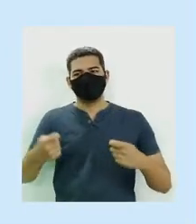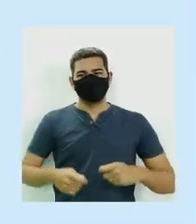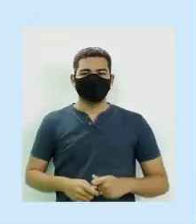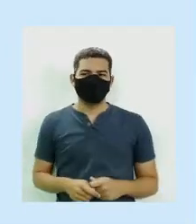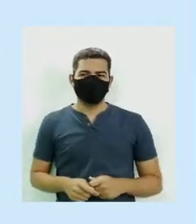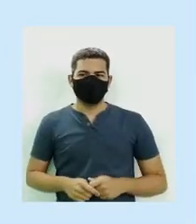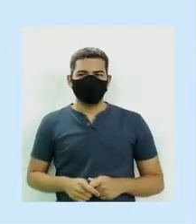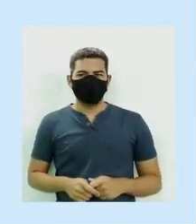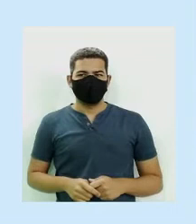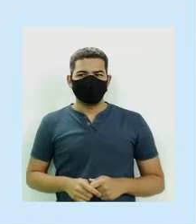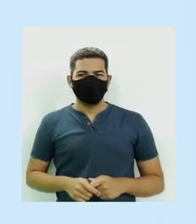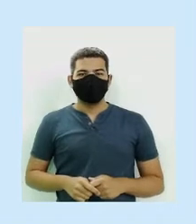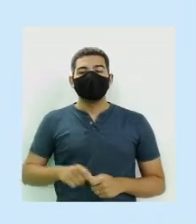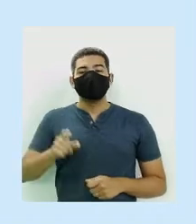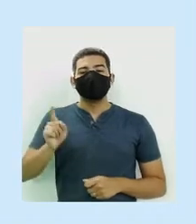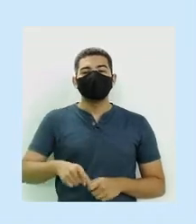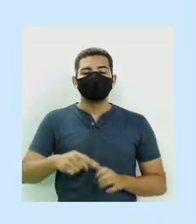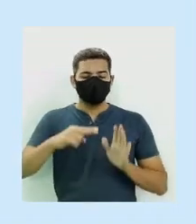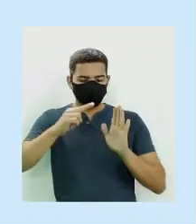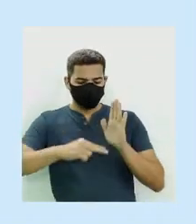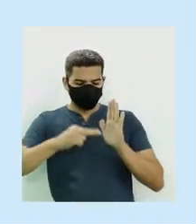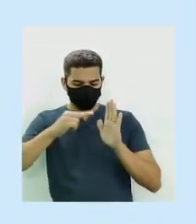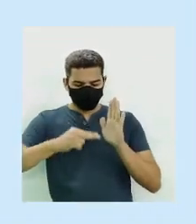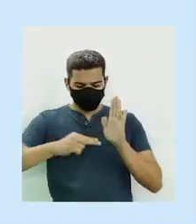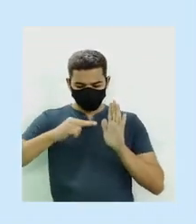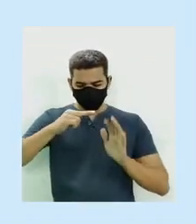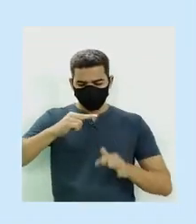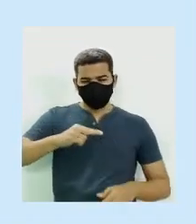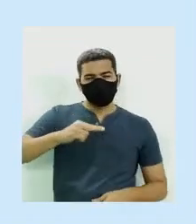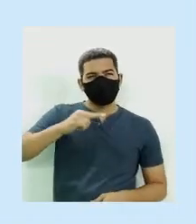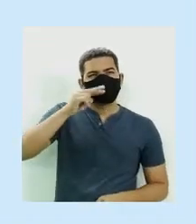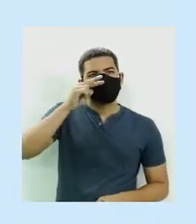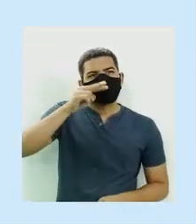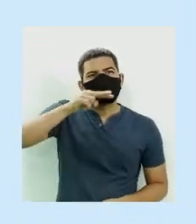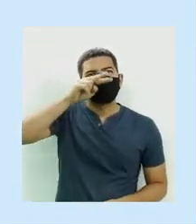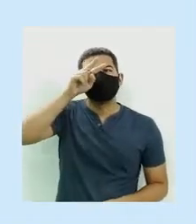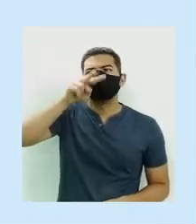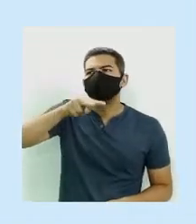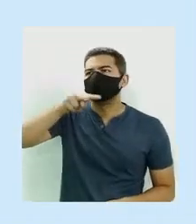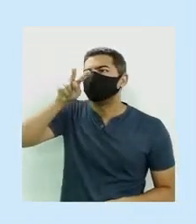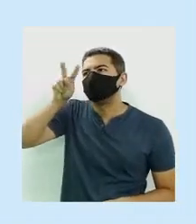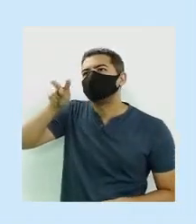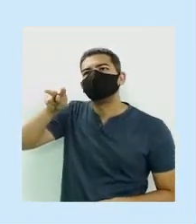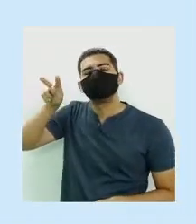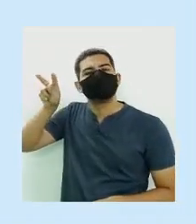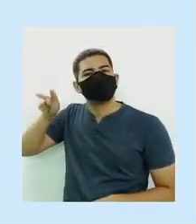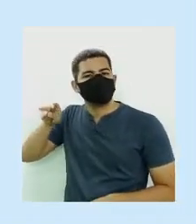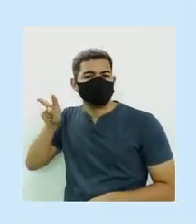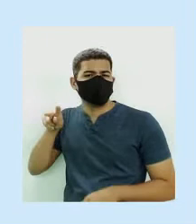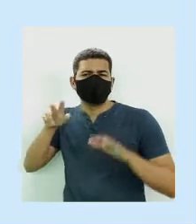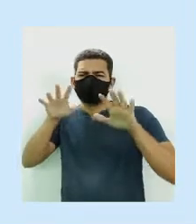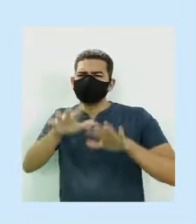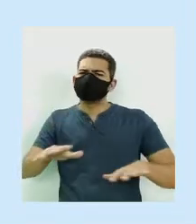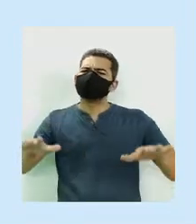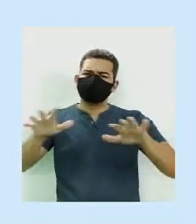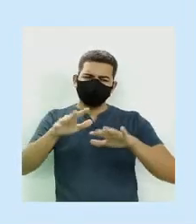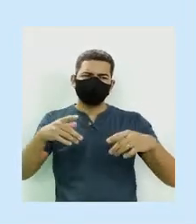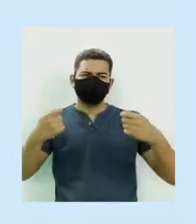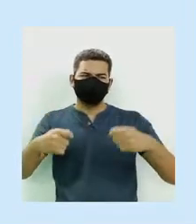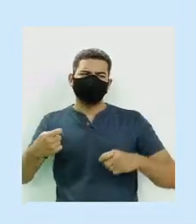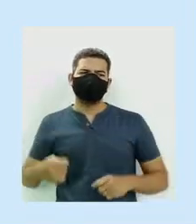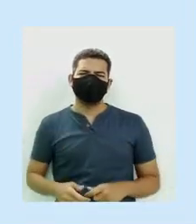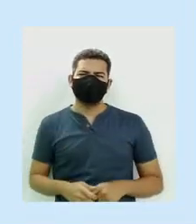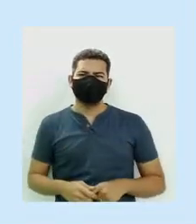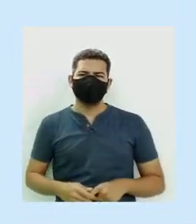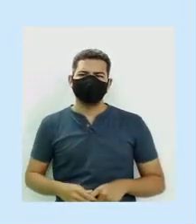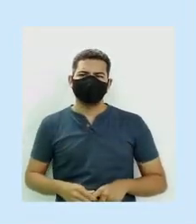principalmente uma leitura da realidade, de uma maneira crítica e modificadora, transformadora. Então vamos lá,